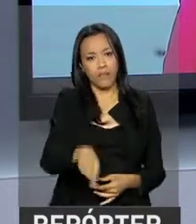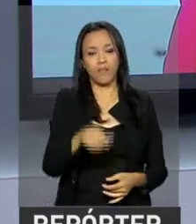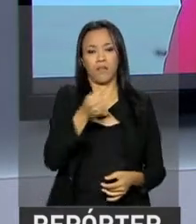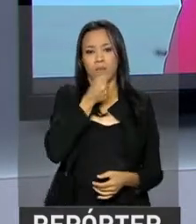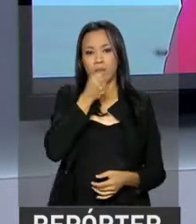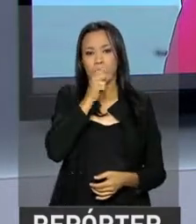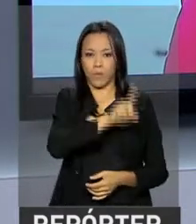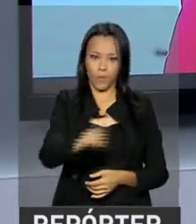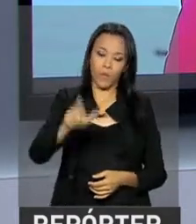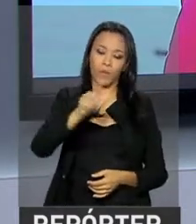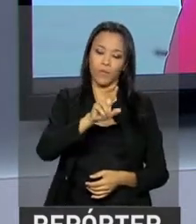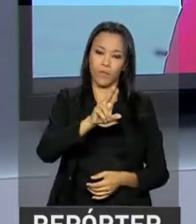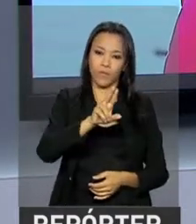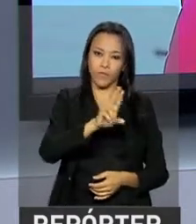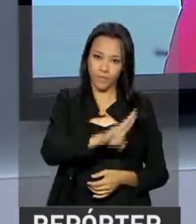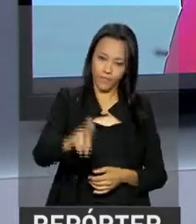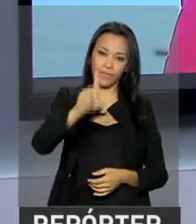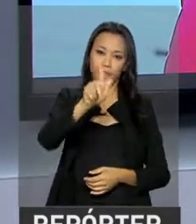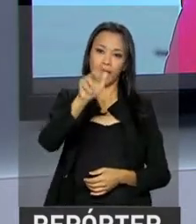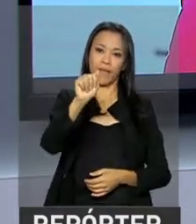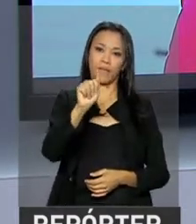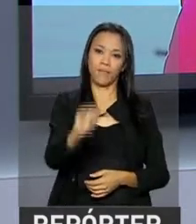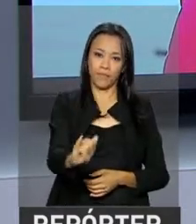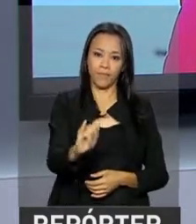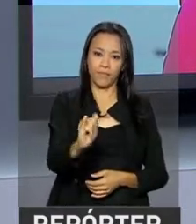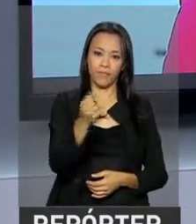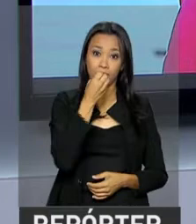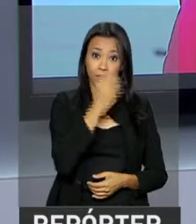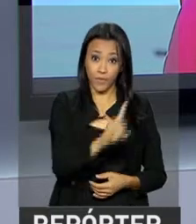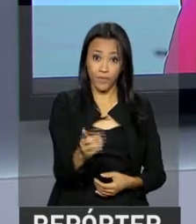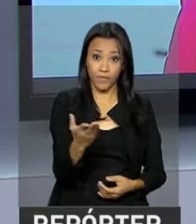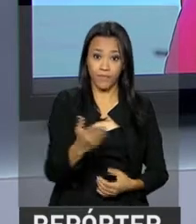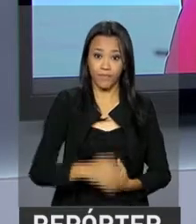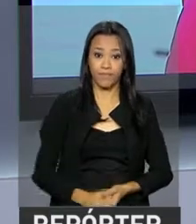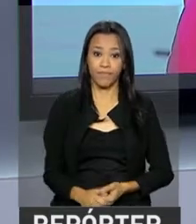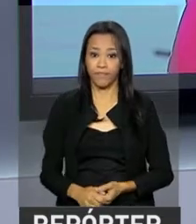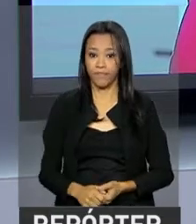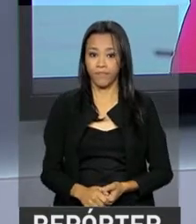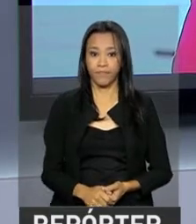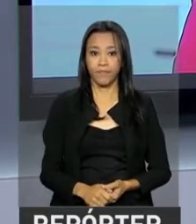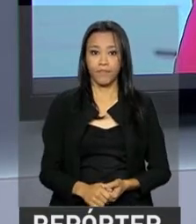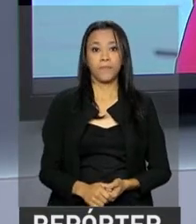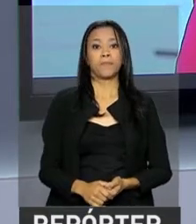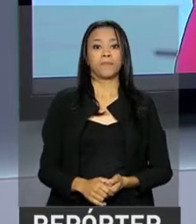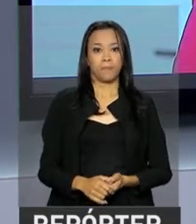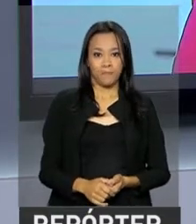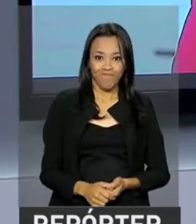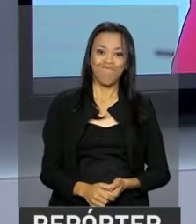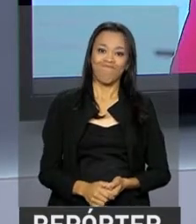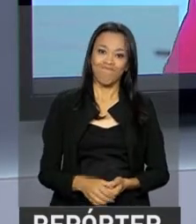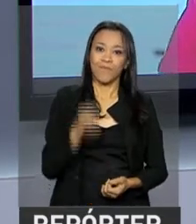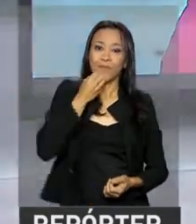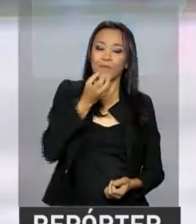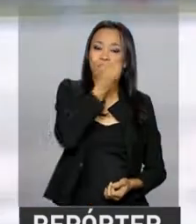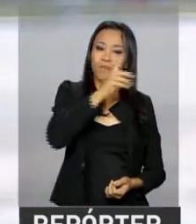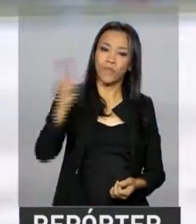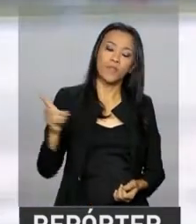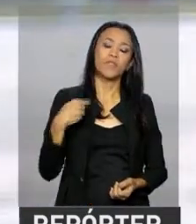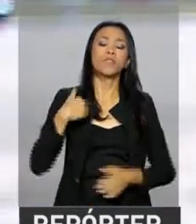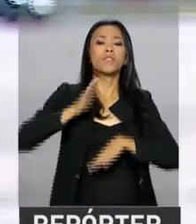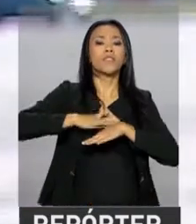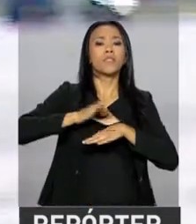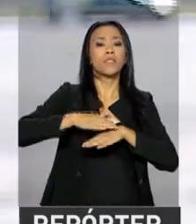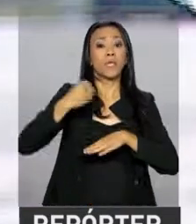gabriela noronha mais uma vez gabriela bom dia pra você bom dia leandro olha segundo o ministério da saúde